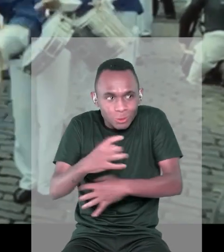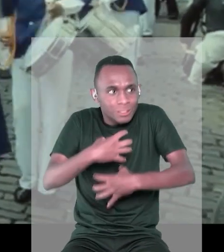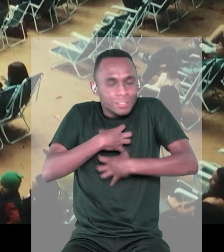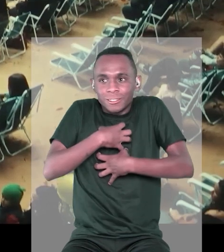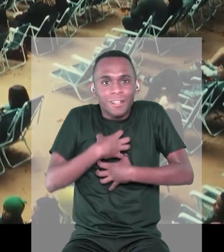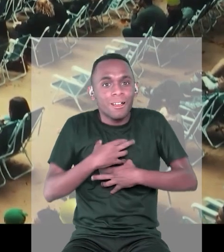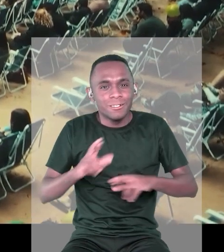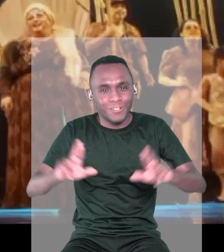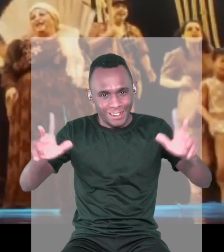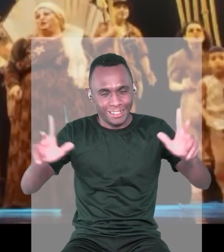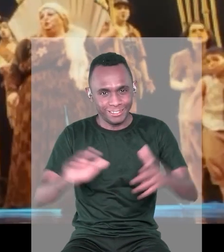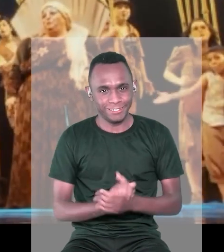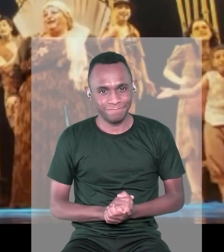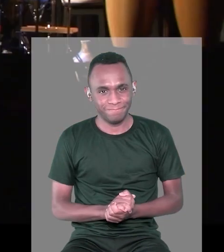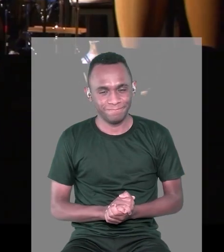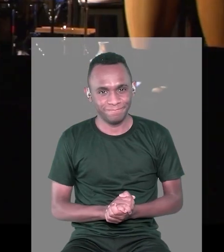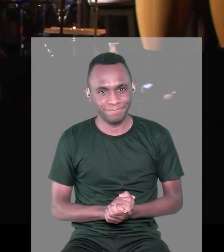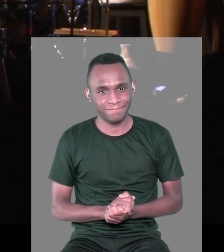e diversos outros.